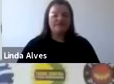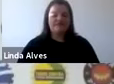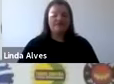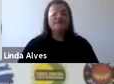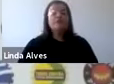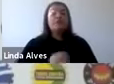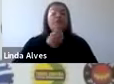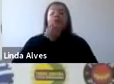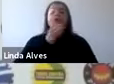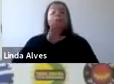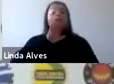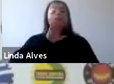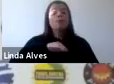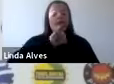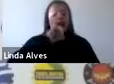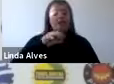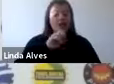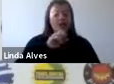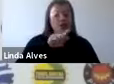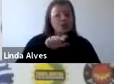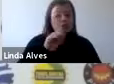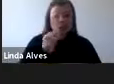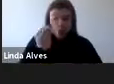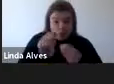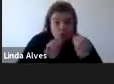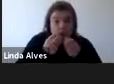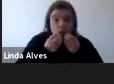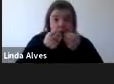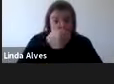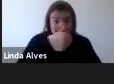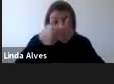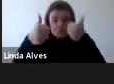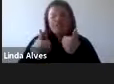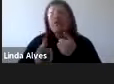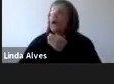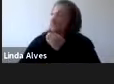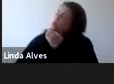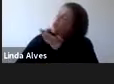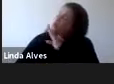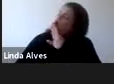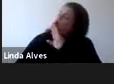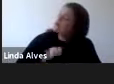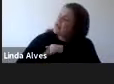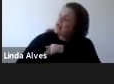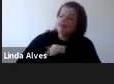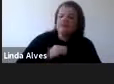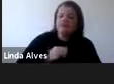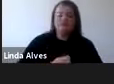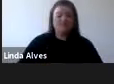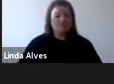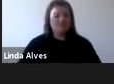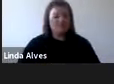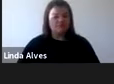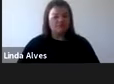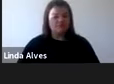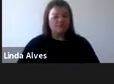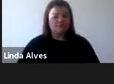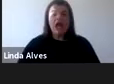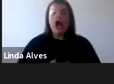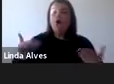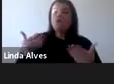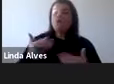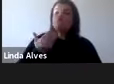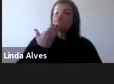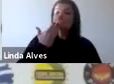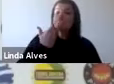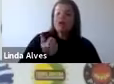Boa tarde, João. Como está você? Boa tarde, Gilson. Tudo bem. Que bom. Menos frio hoje